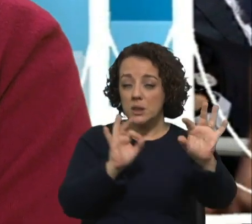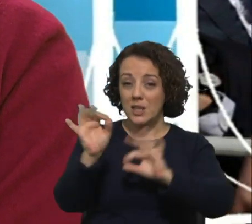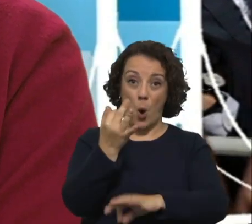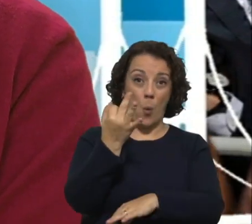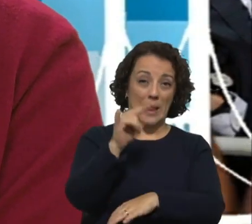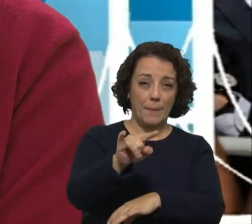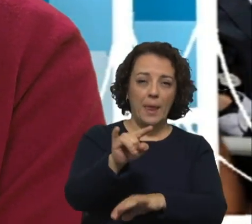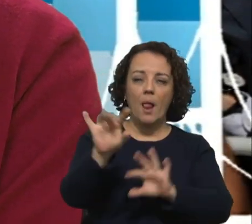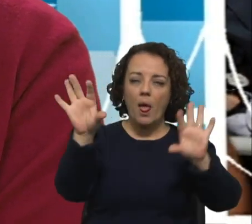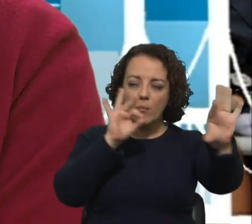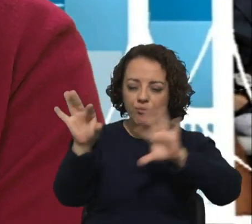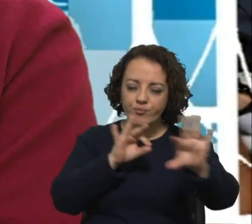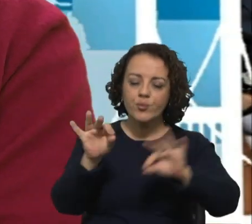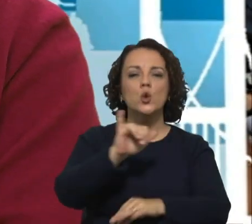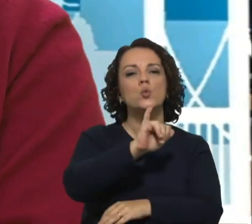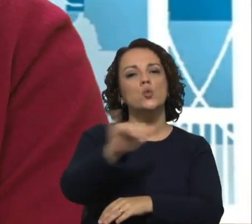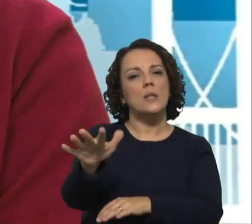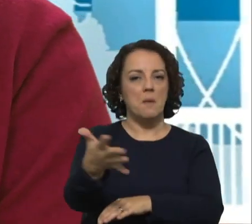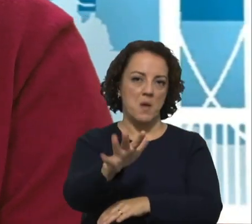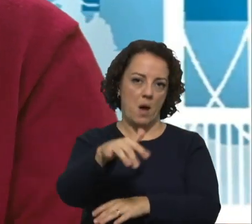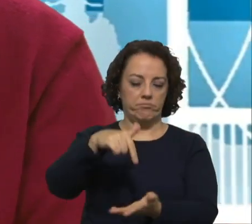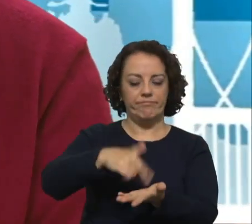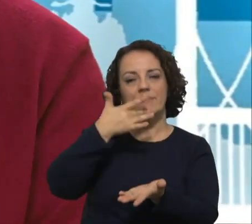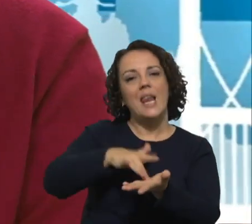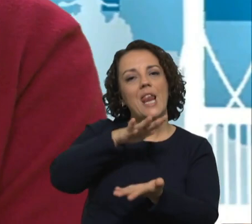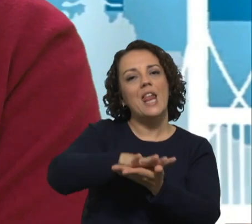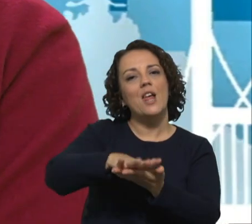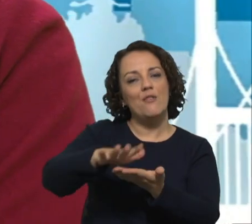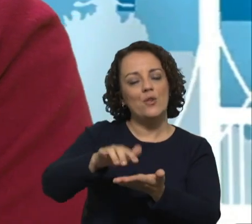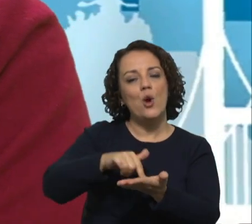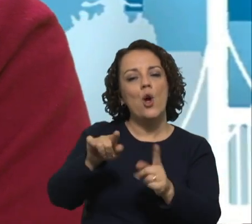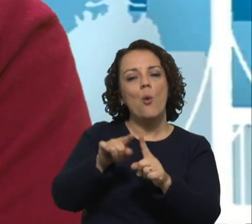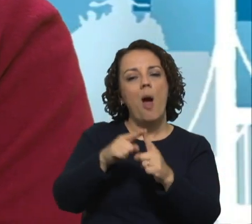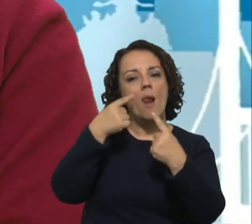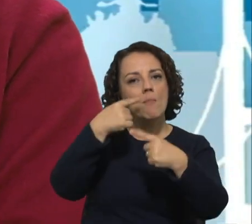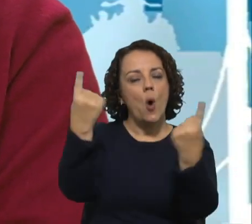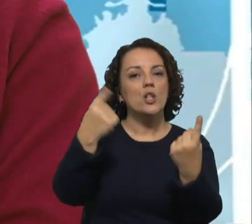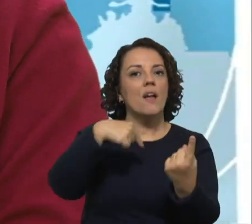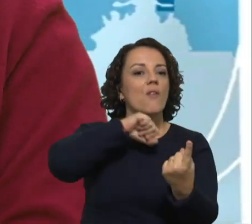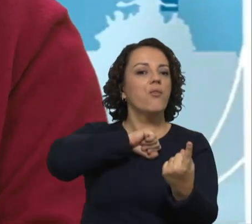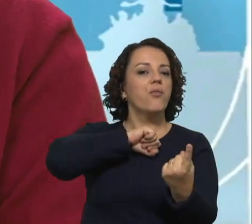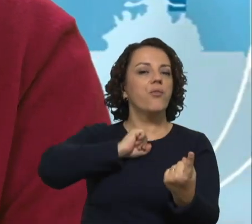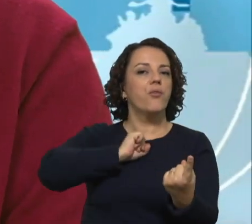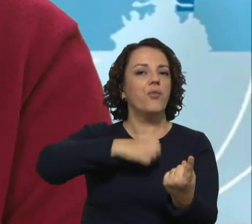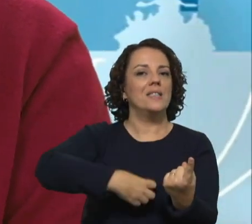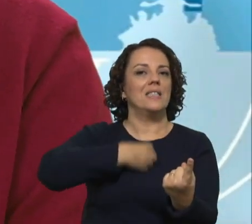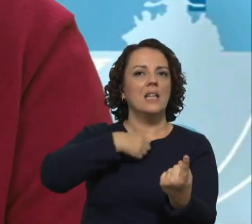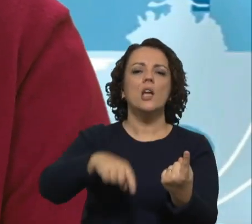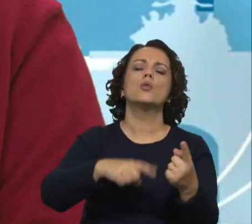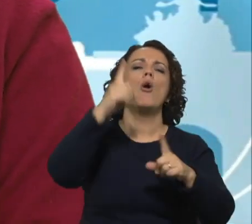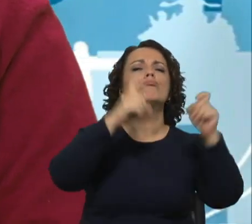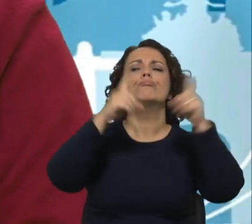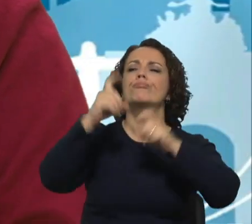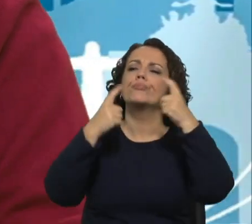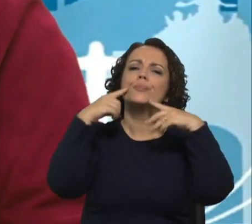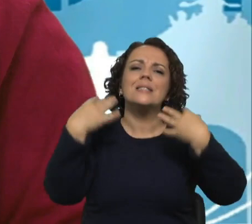4.000, para retratar-se melhor a forma como eu senti aquela experiência. Não é um livro de fotoreportagem, é um